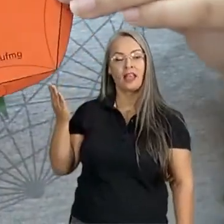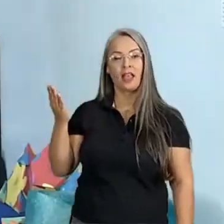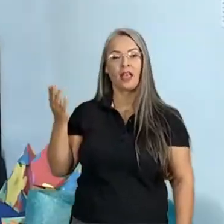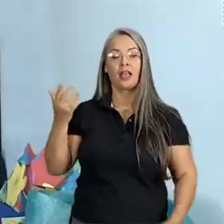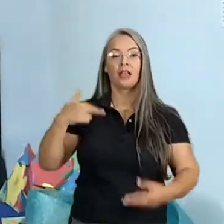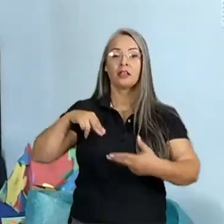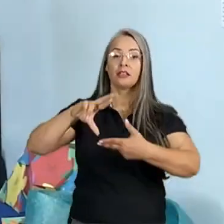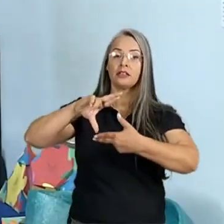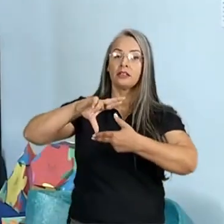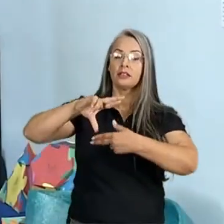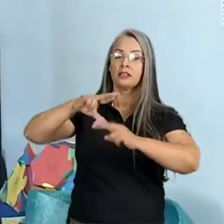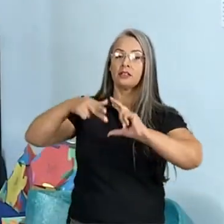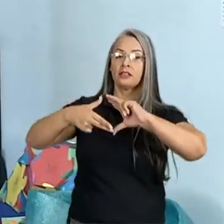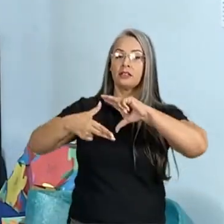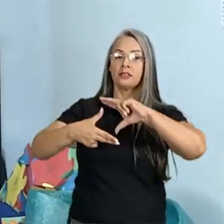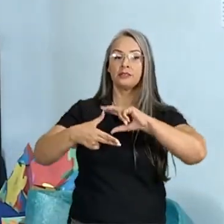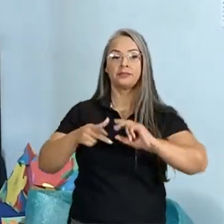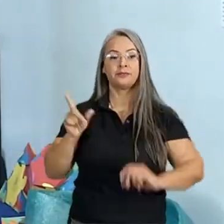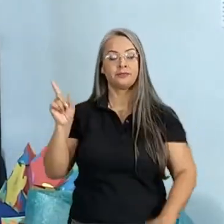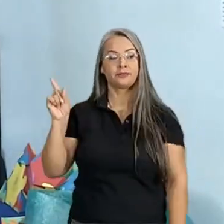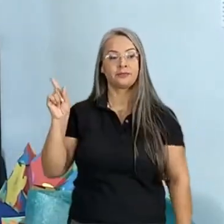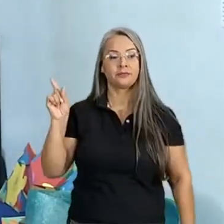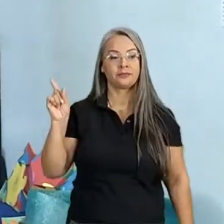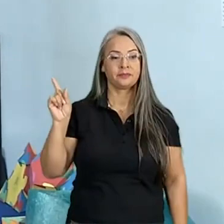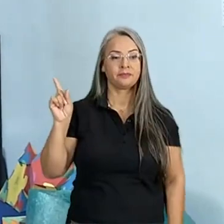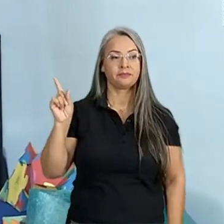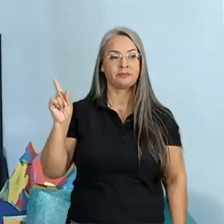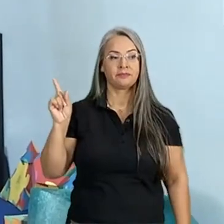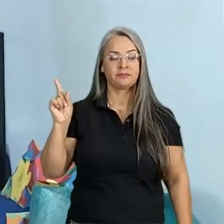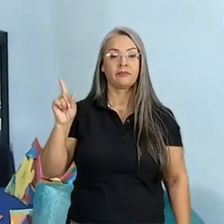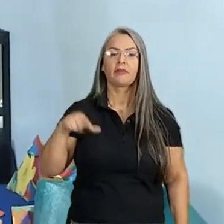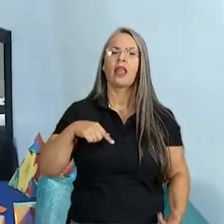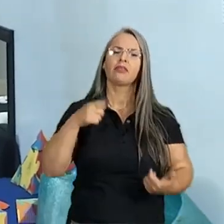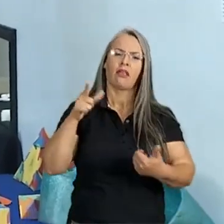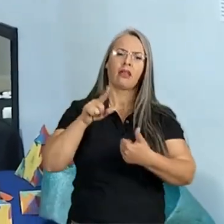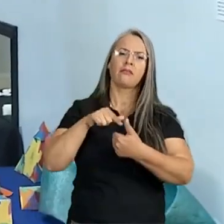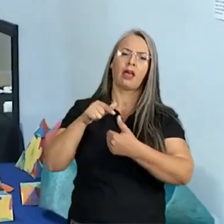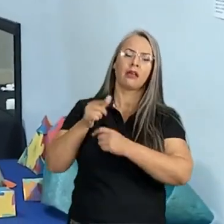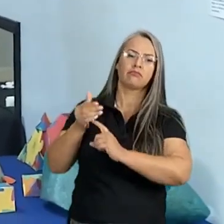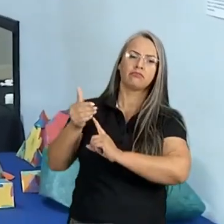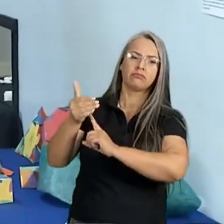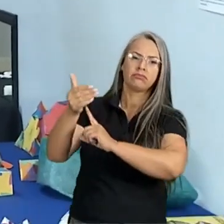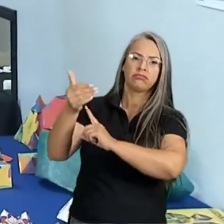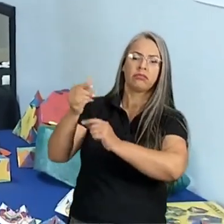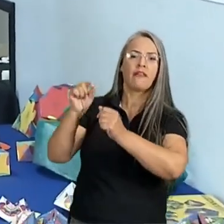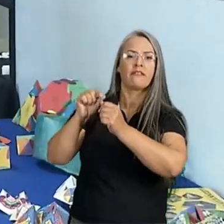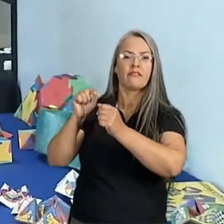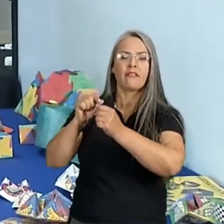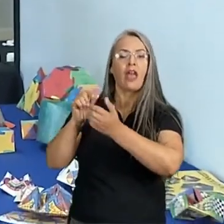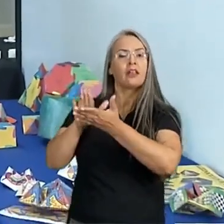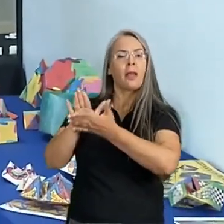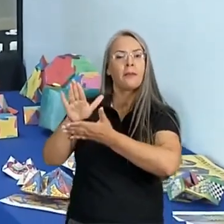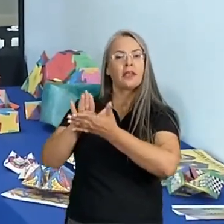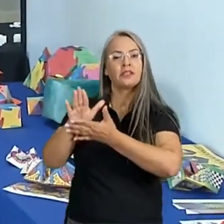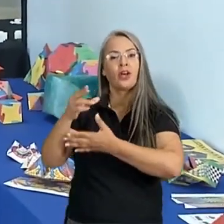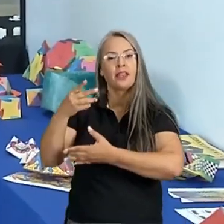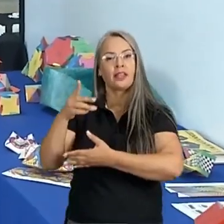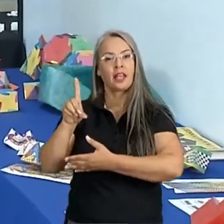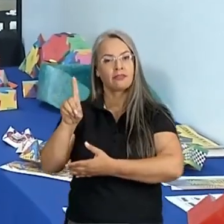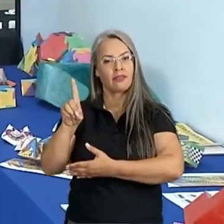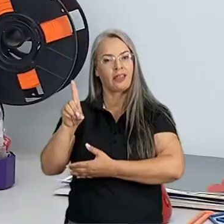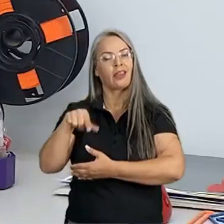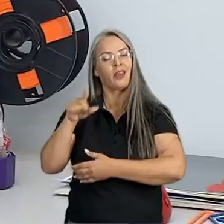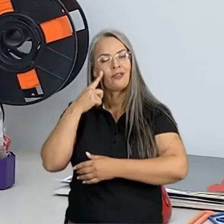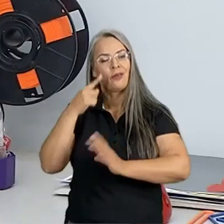É uma opção bem legal E além disso a gente tem as opções mais tecnológicas que é efeitos né na impressão 3D potes de corte que a gente pode